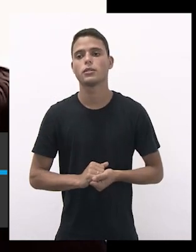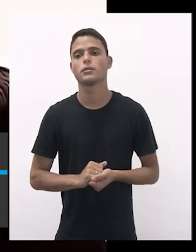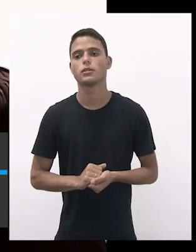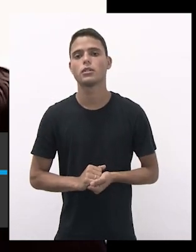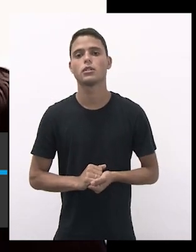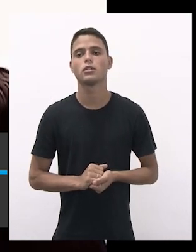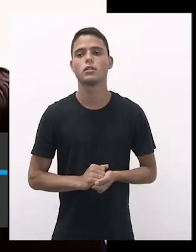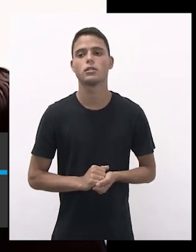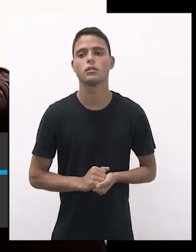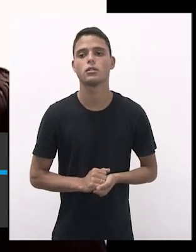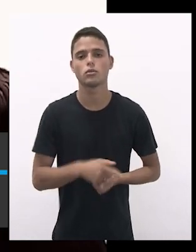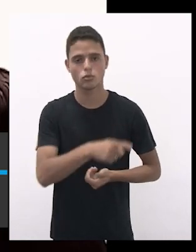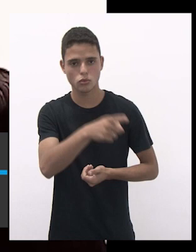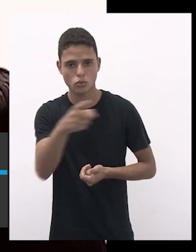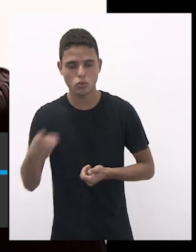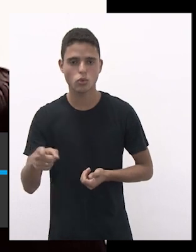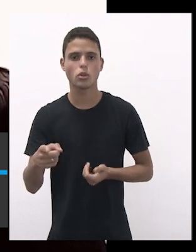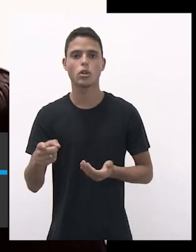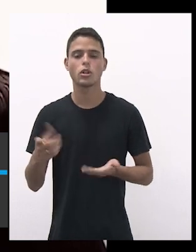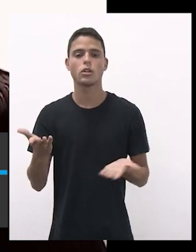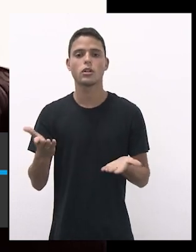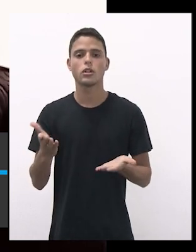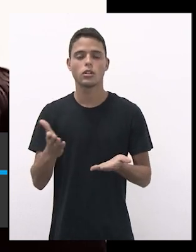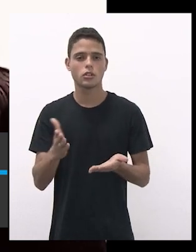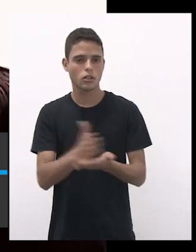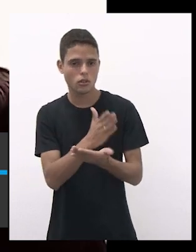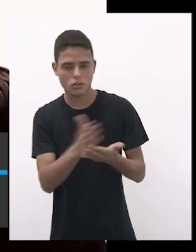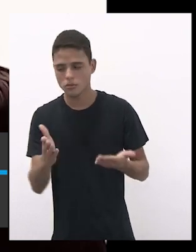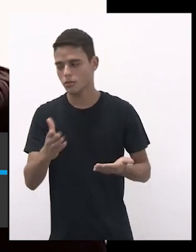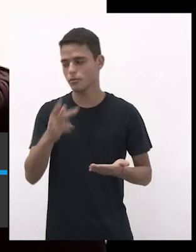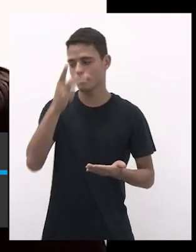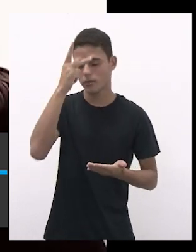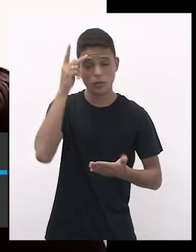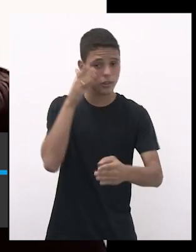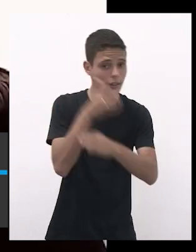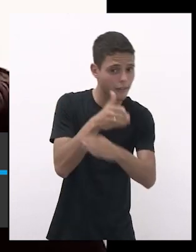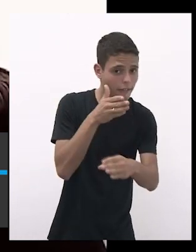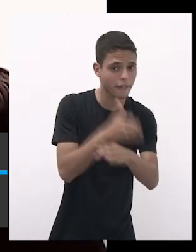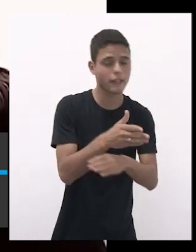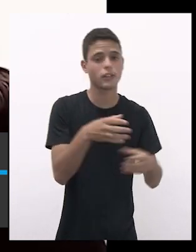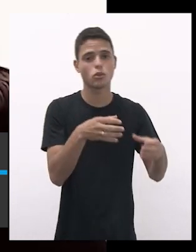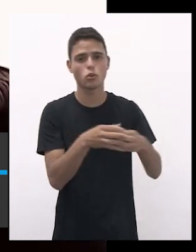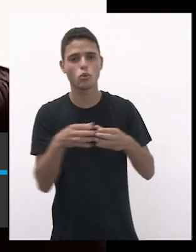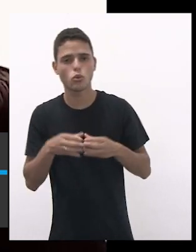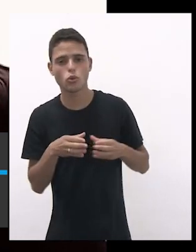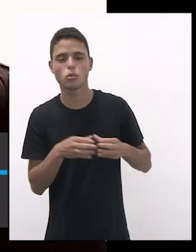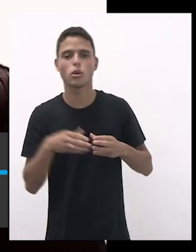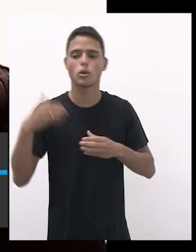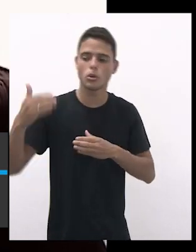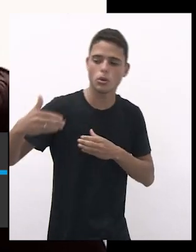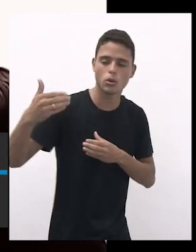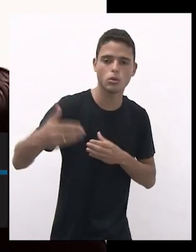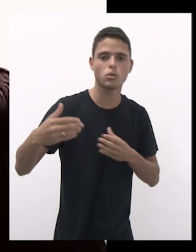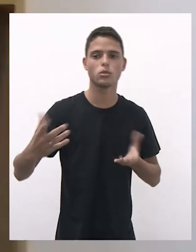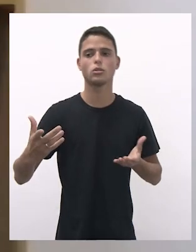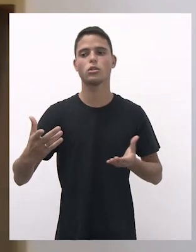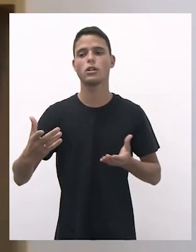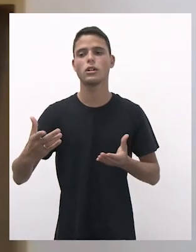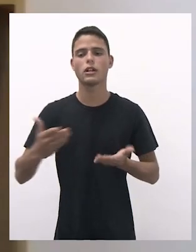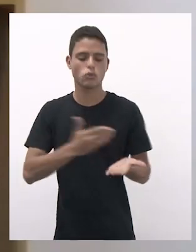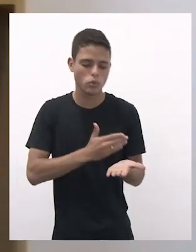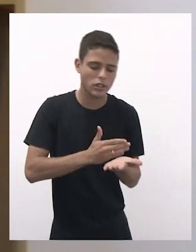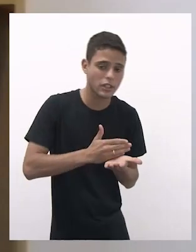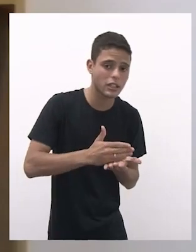seus clubistas, né, dos participantes, ao longo dos encontros? Assim, do início para